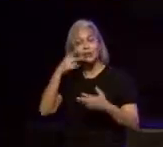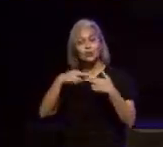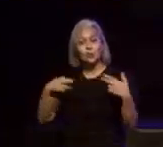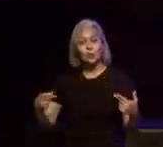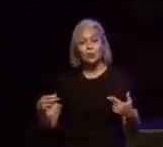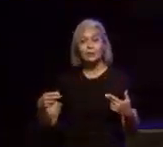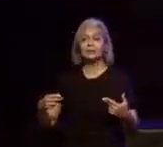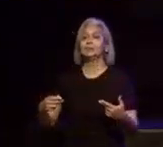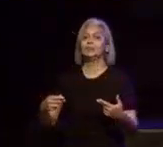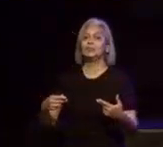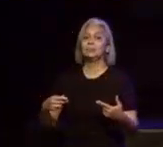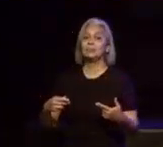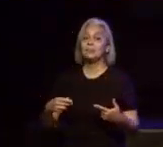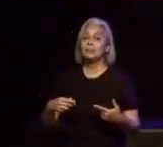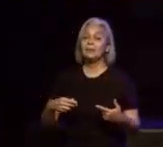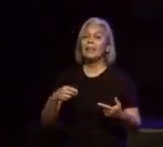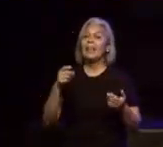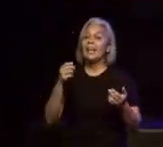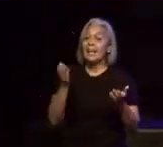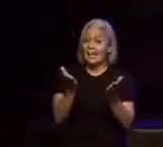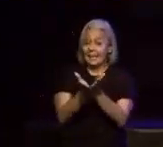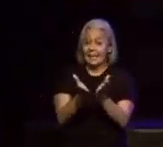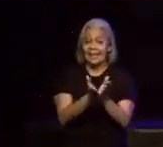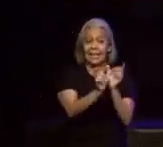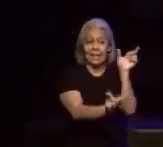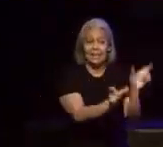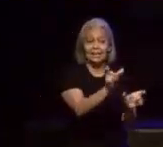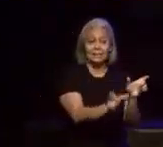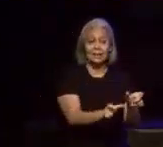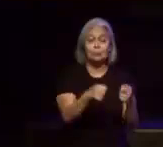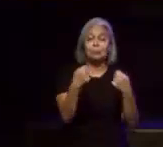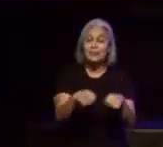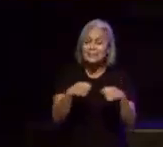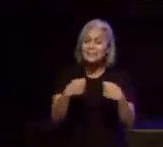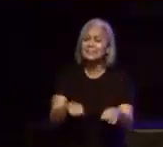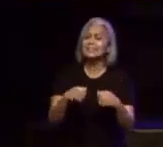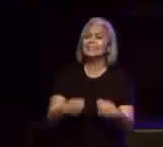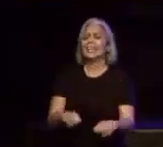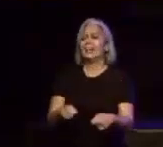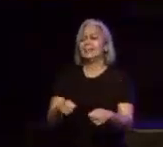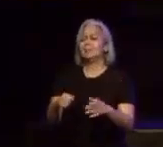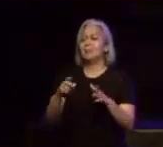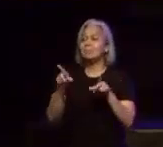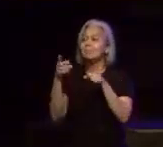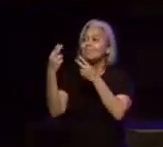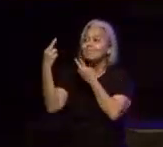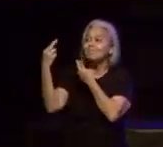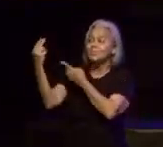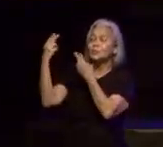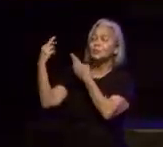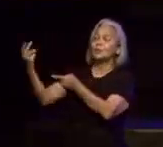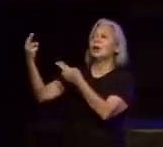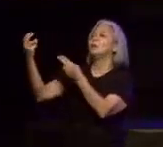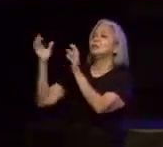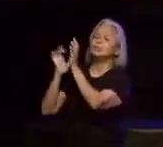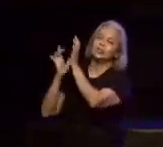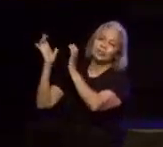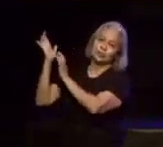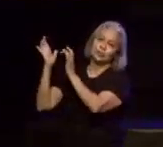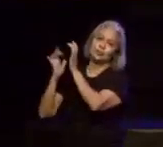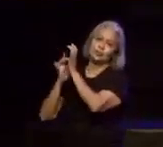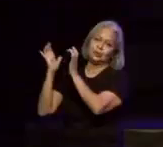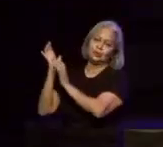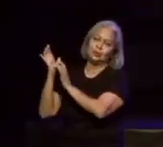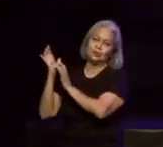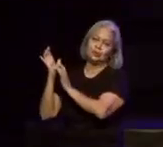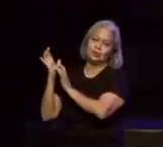nome diz. Que na língua portuguesa é engraçado, porque quando você bota um A ou tio no final, fica aumentativo, né? Um Cristo grandão. Mas não,